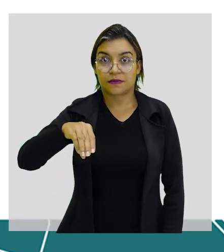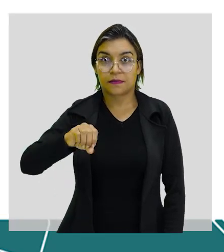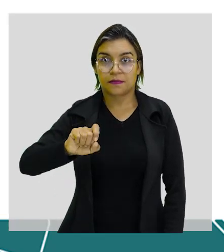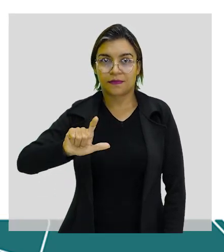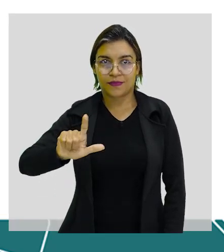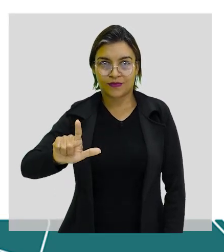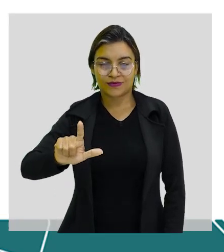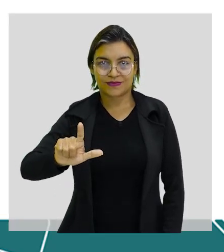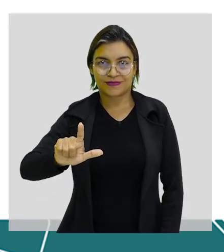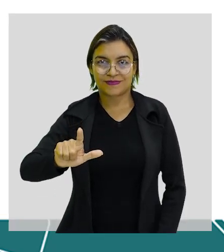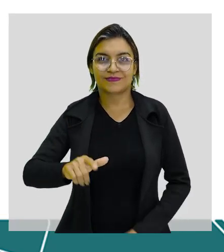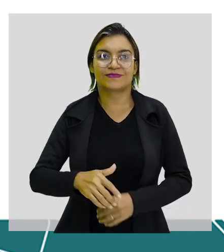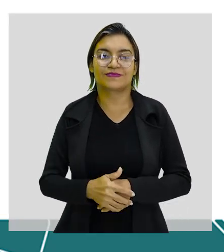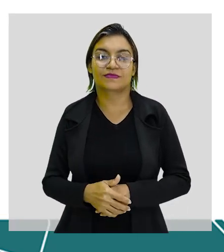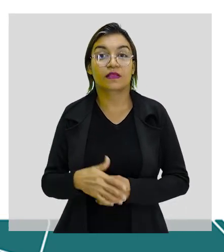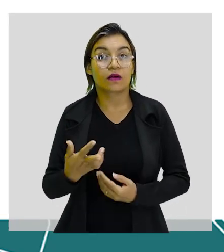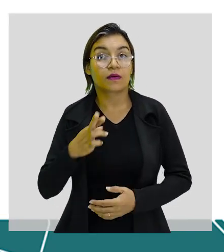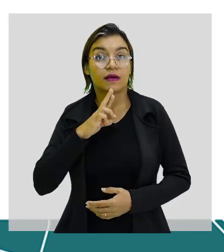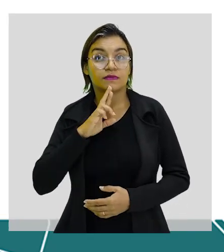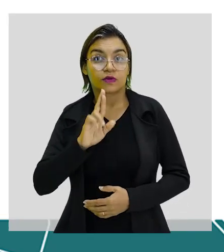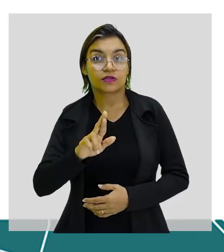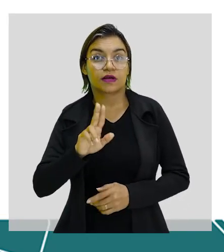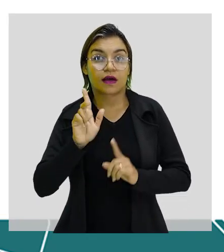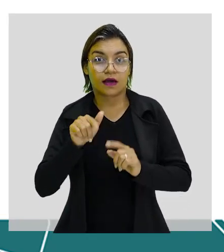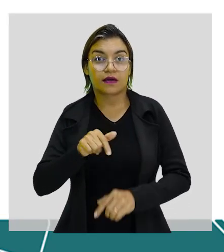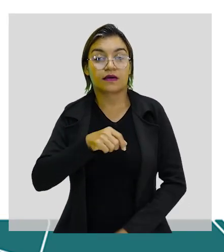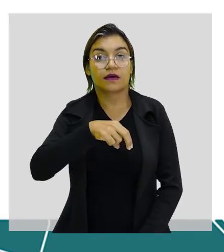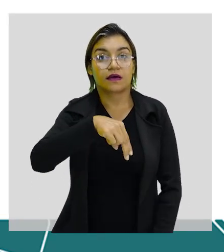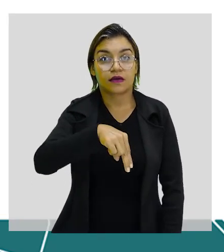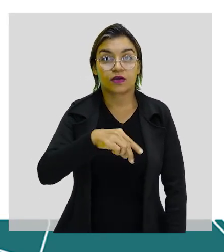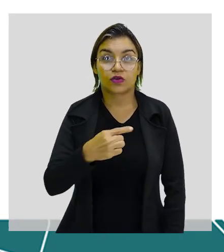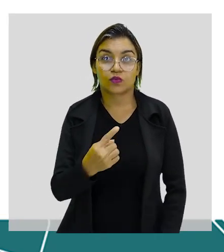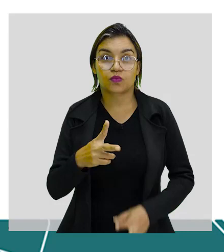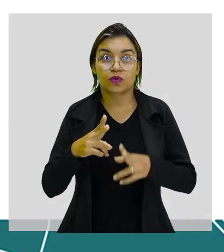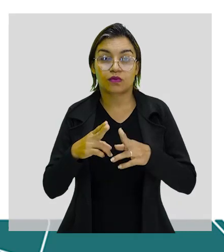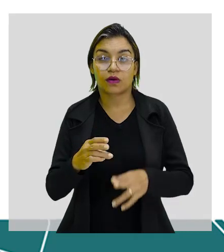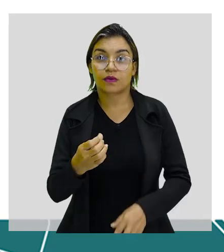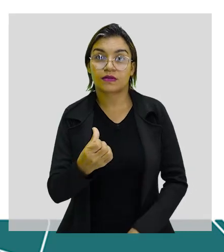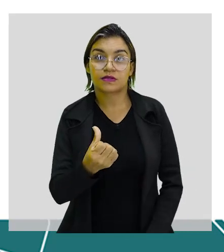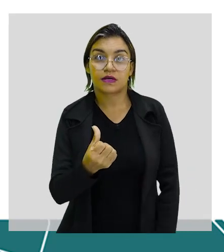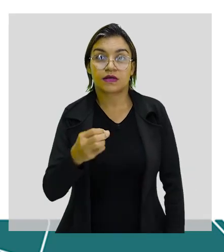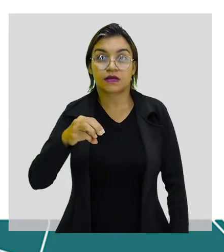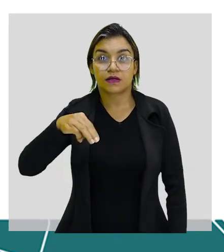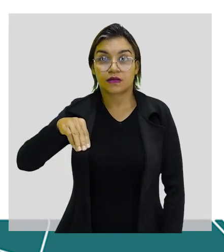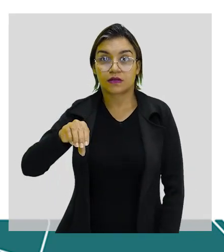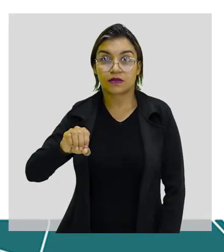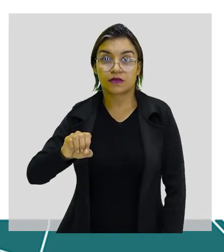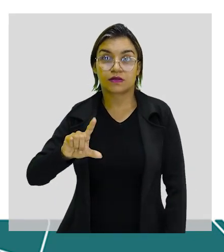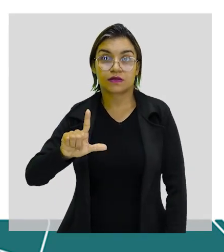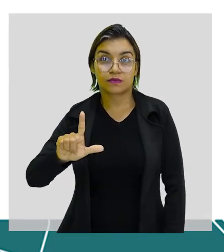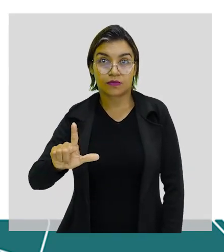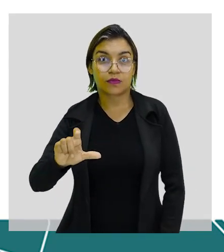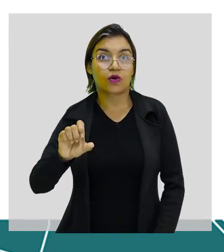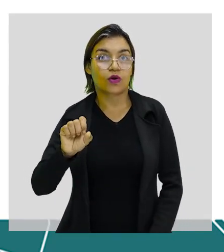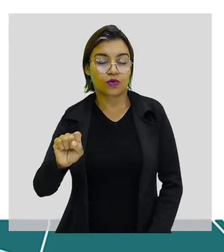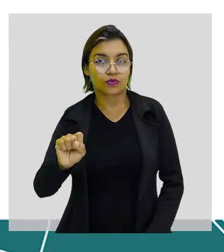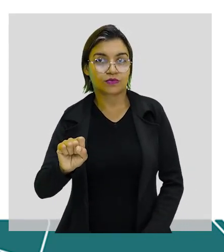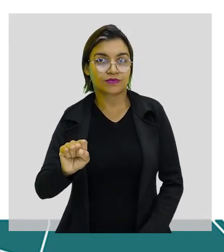mols. Então, a resposta é 6 mols. Nós encontramos ela lá na letra